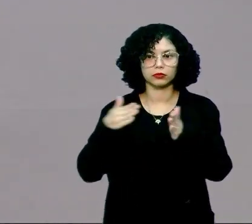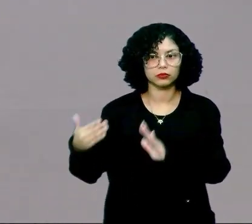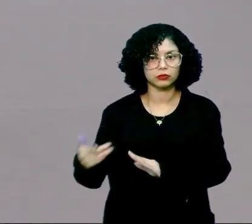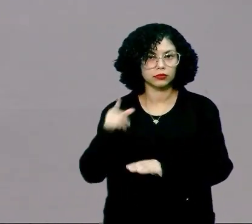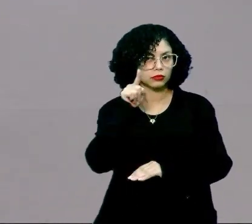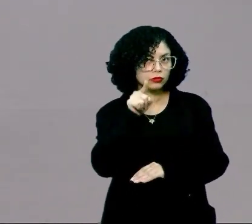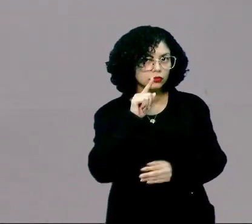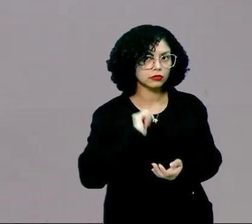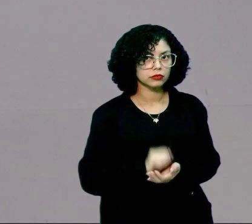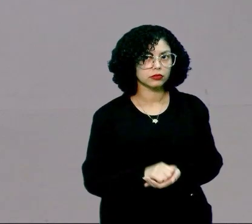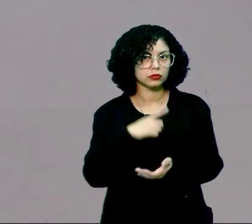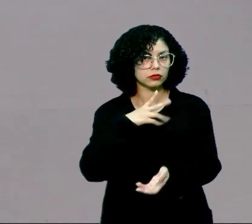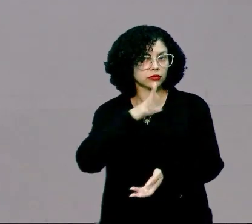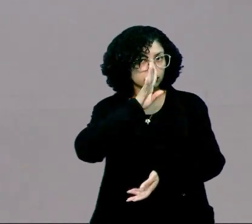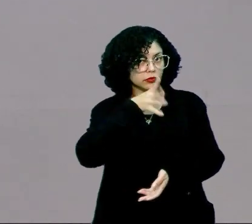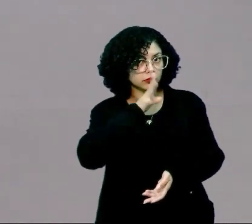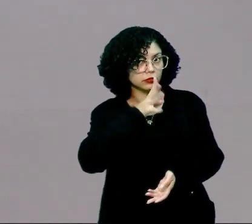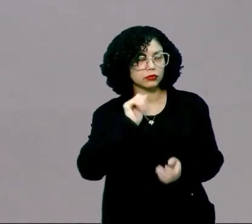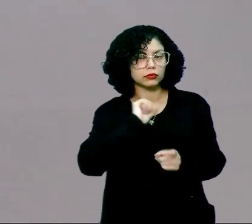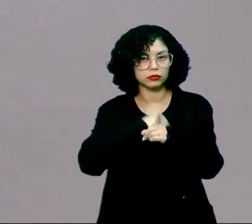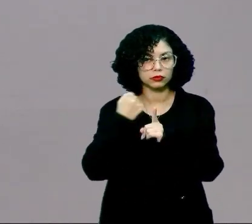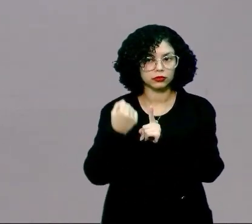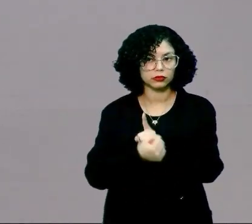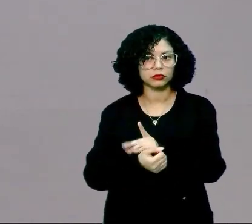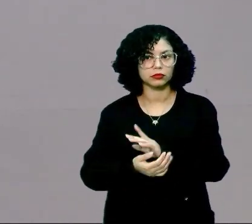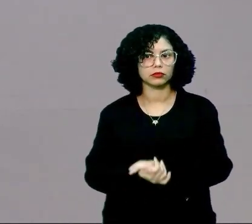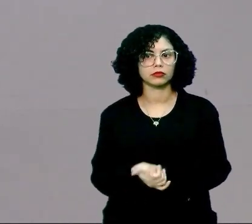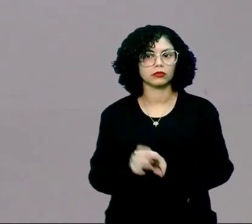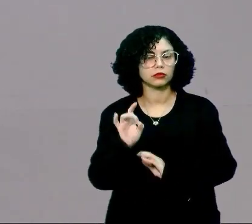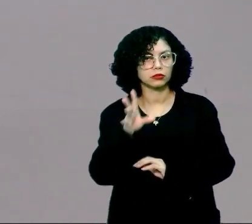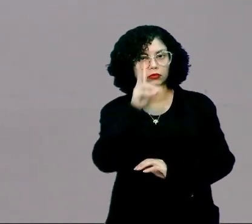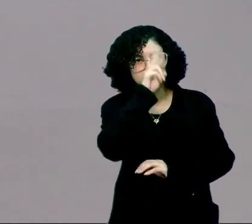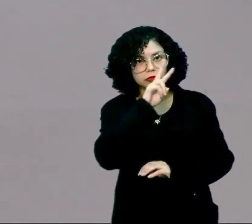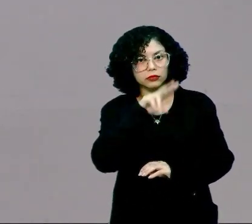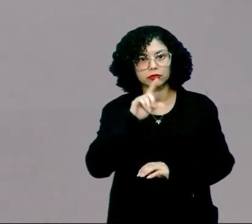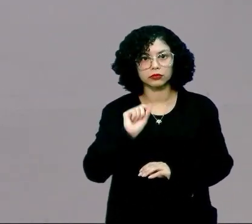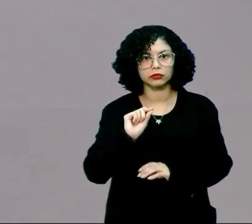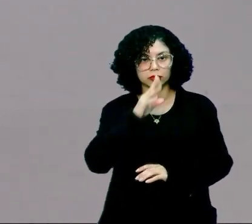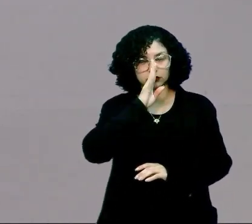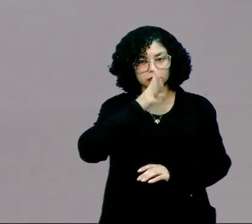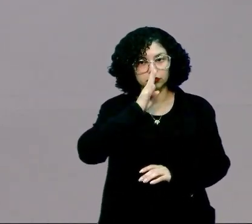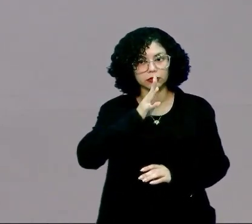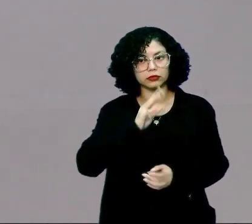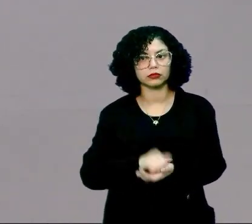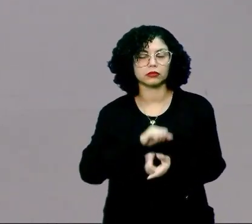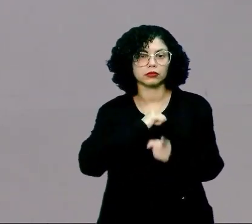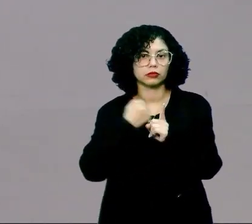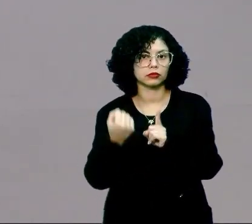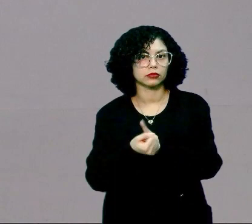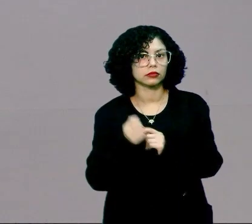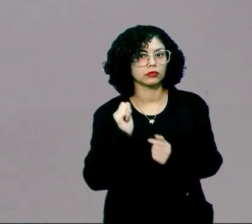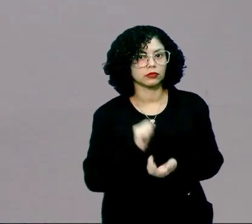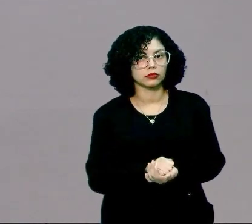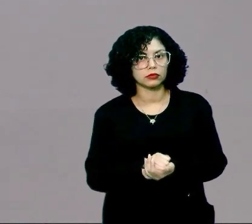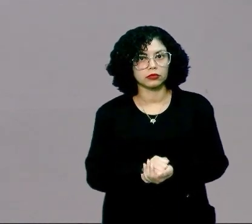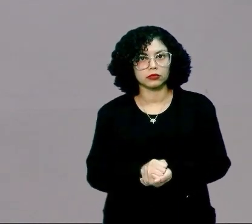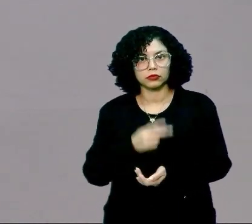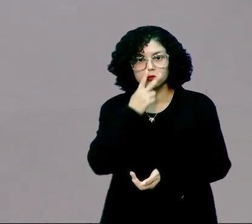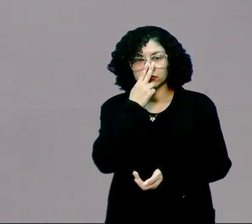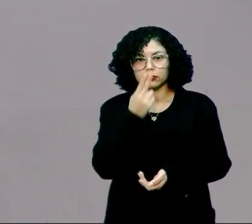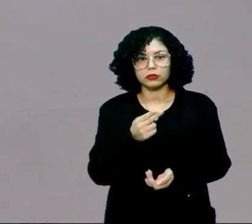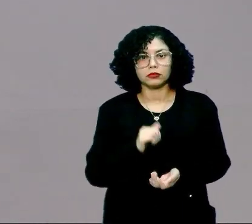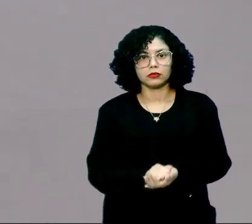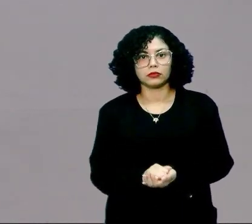daí eu tenho uma crítica social. Só lembrando que essa crítica social, pessoal, ela